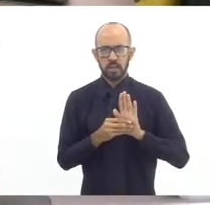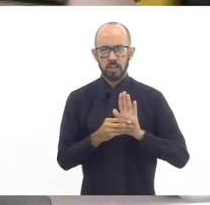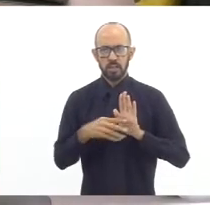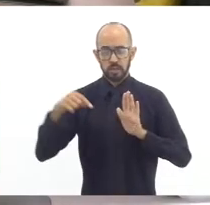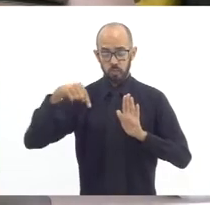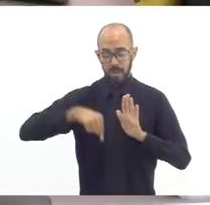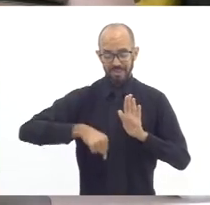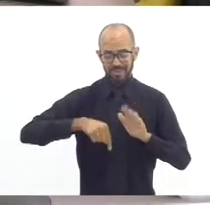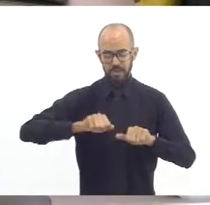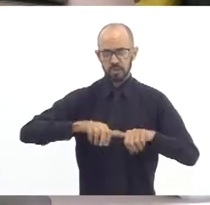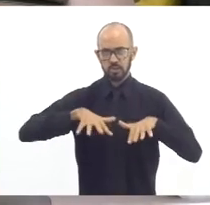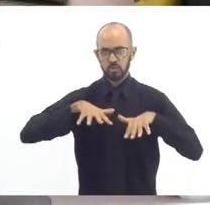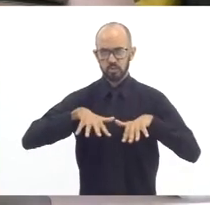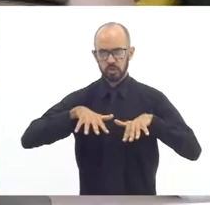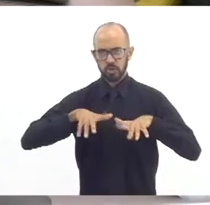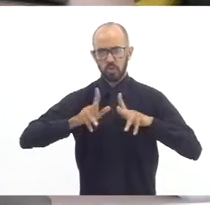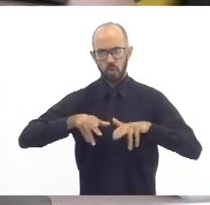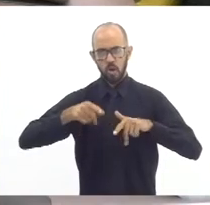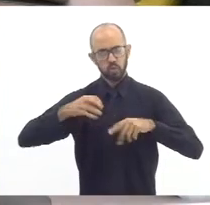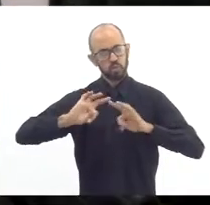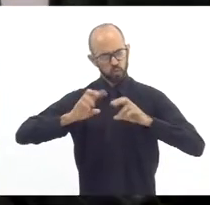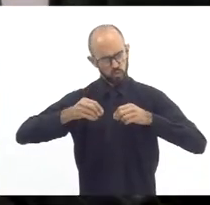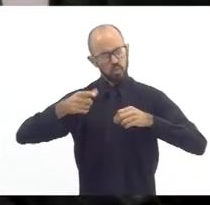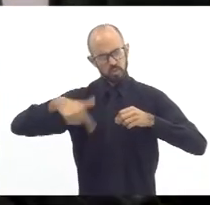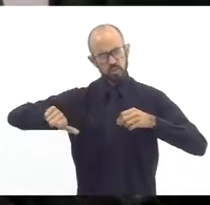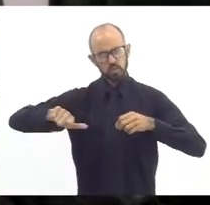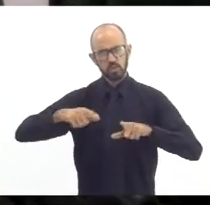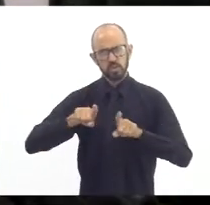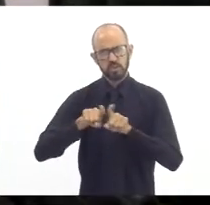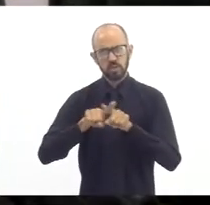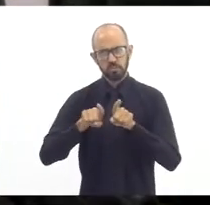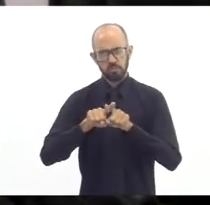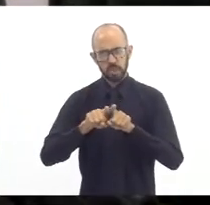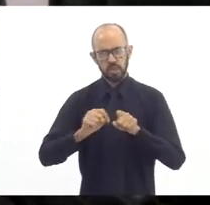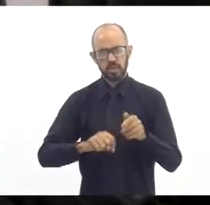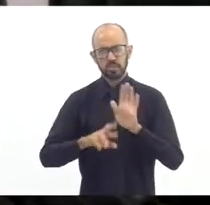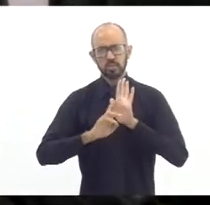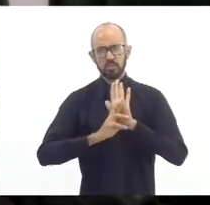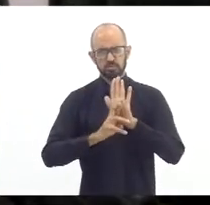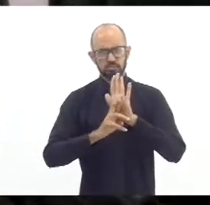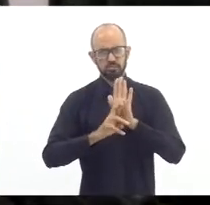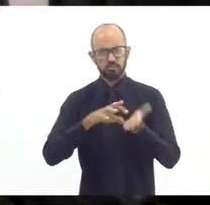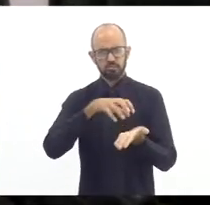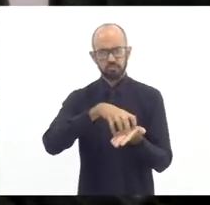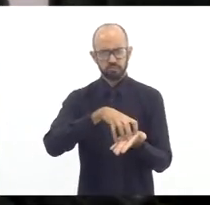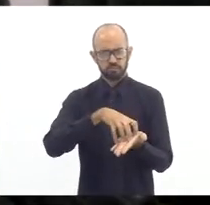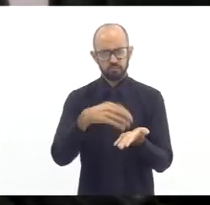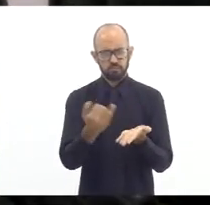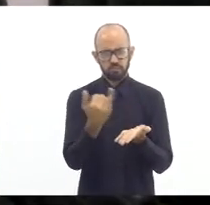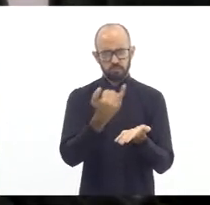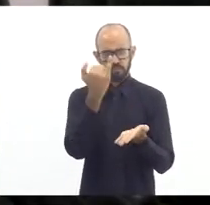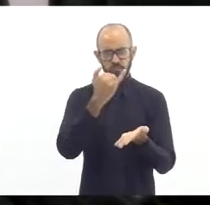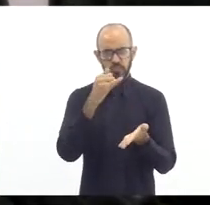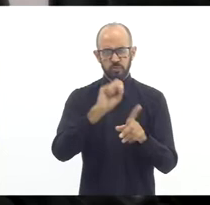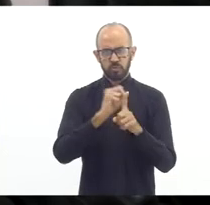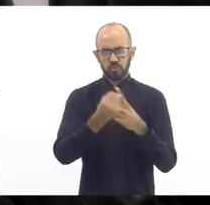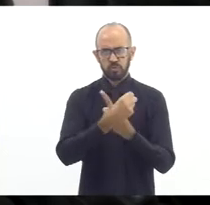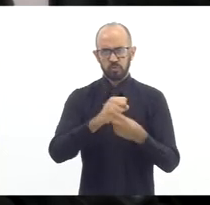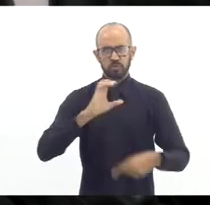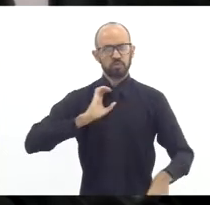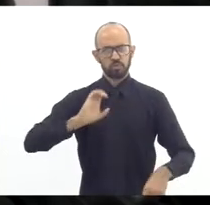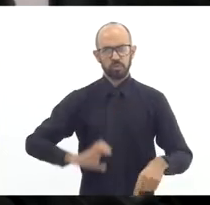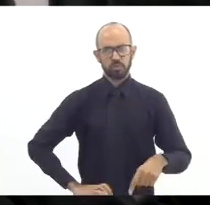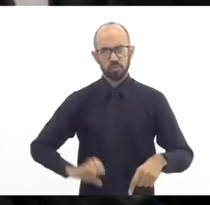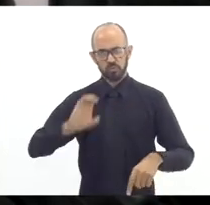aliás, como em todas as outras, representando segmentos importantes da sociedade civil, o Fórum